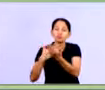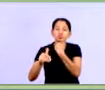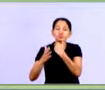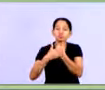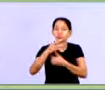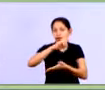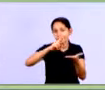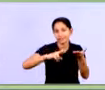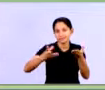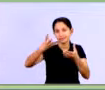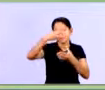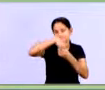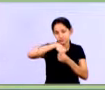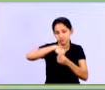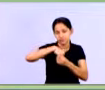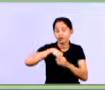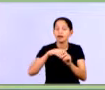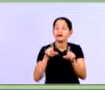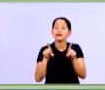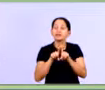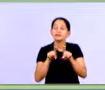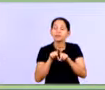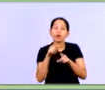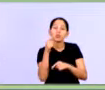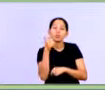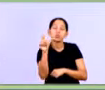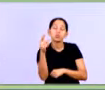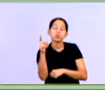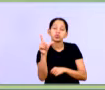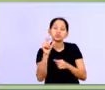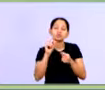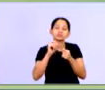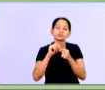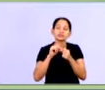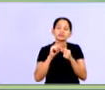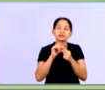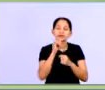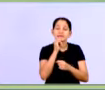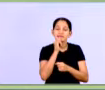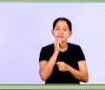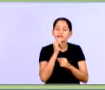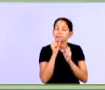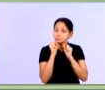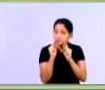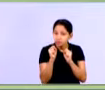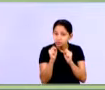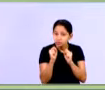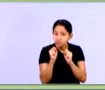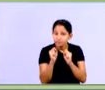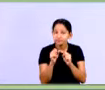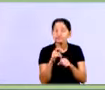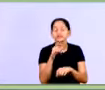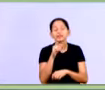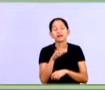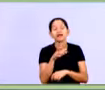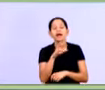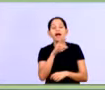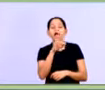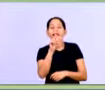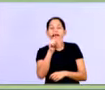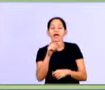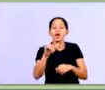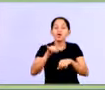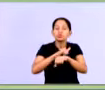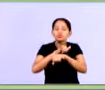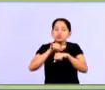receitas. Já o payback, Denise, poderia? Sim, professor. Payback é um método